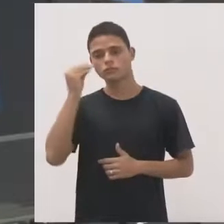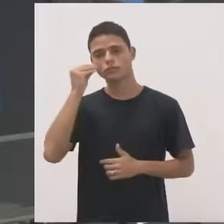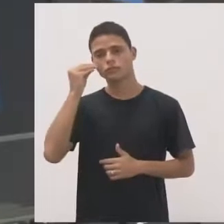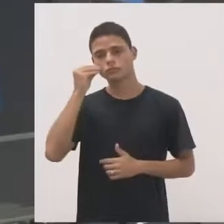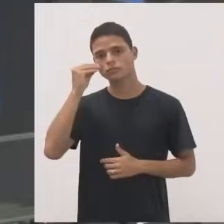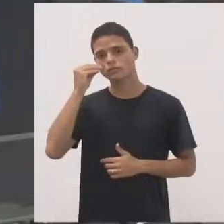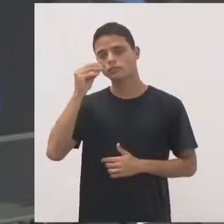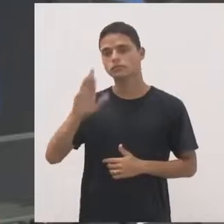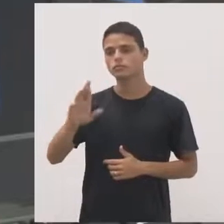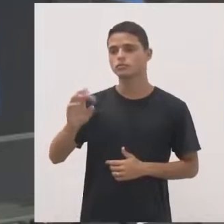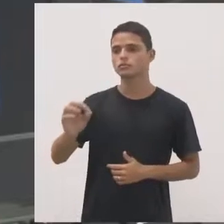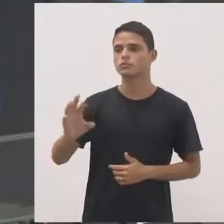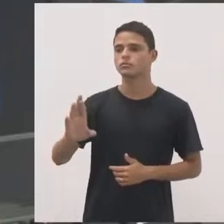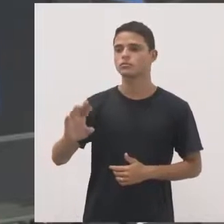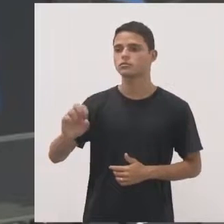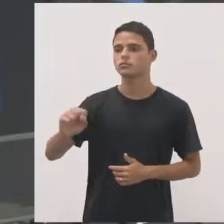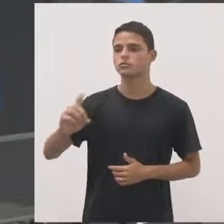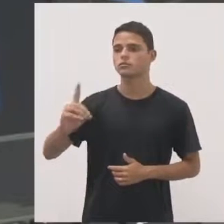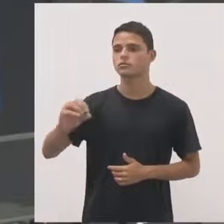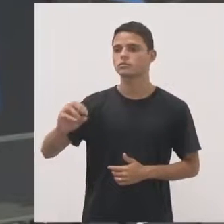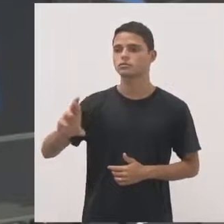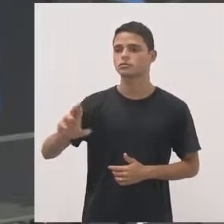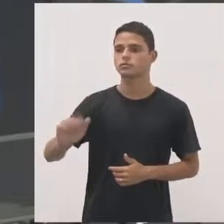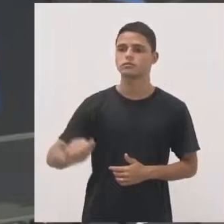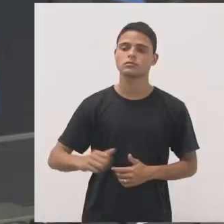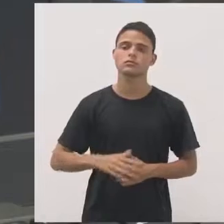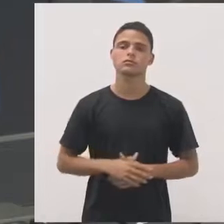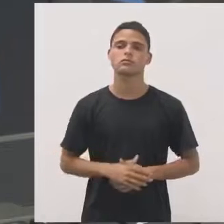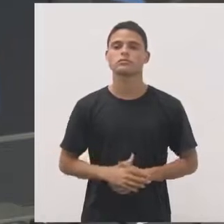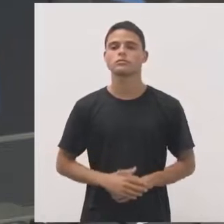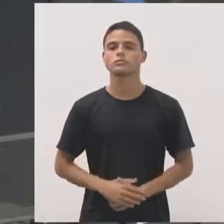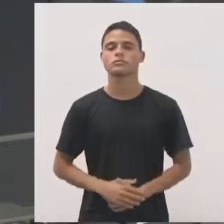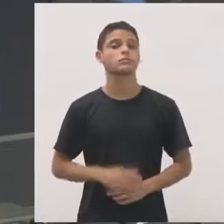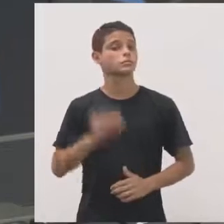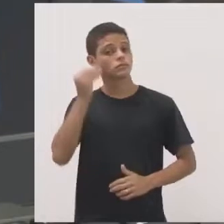lá. Ao vivo a gente